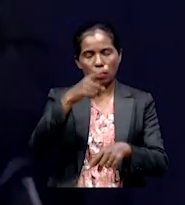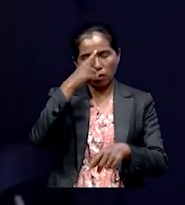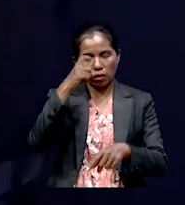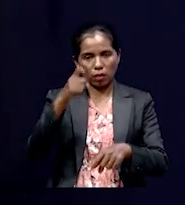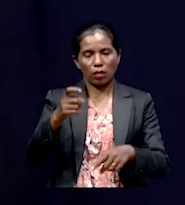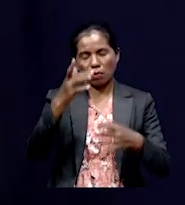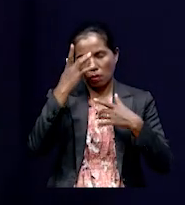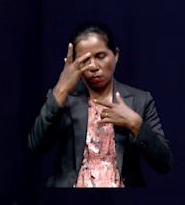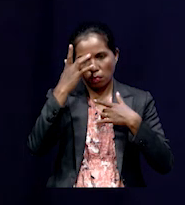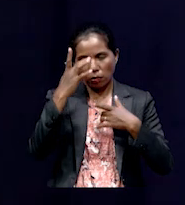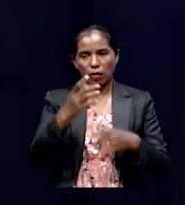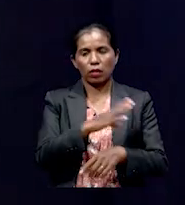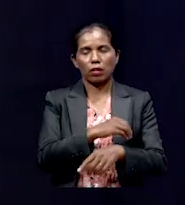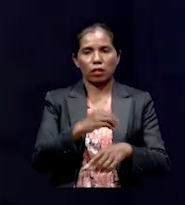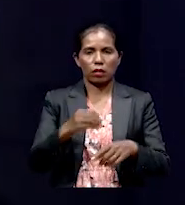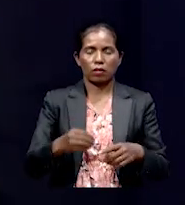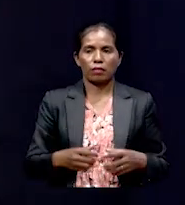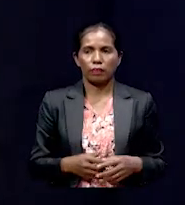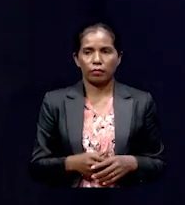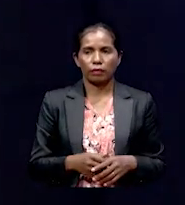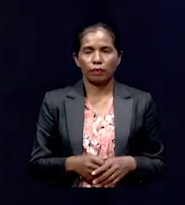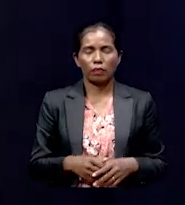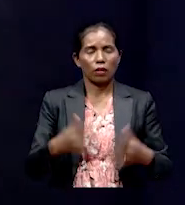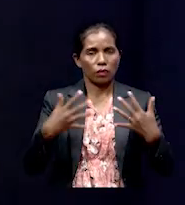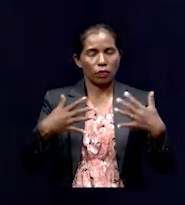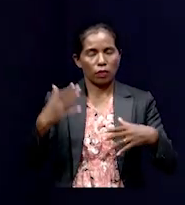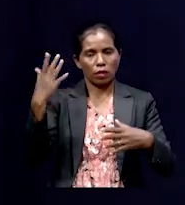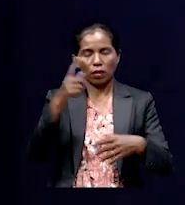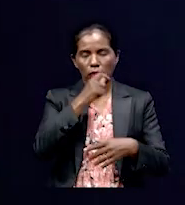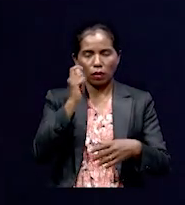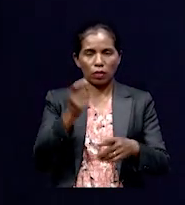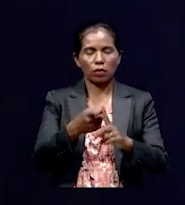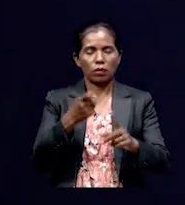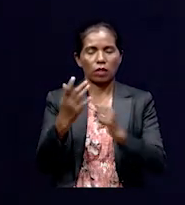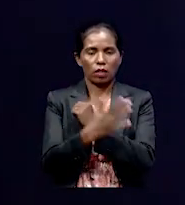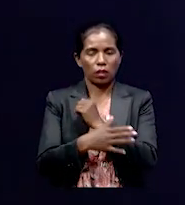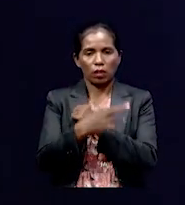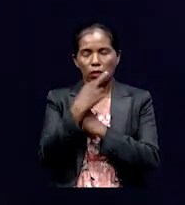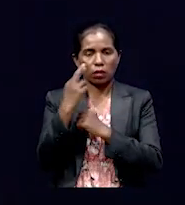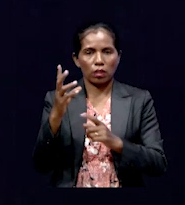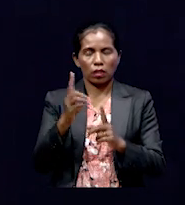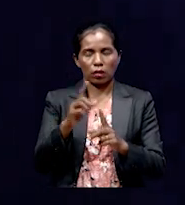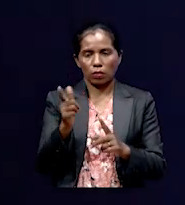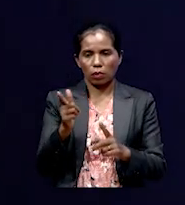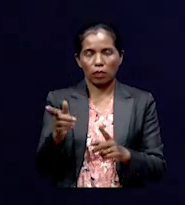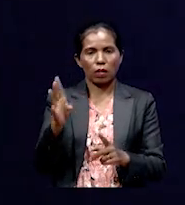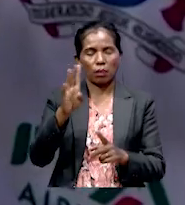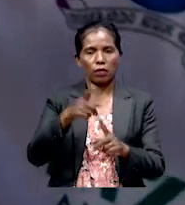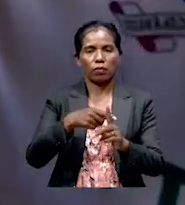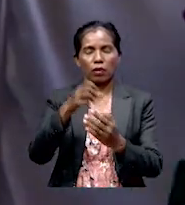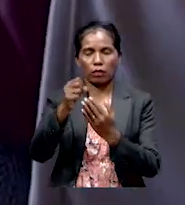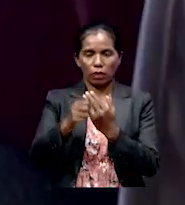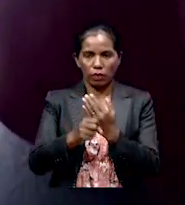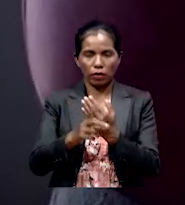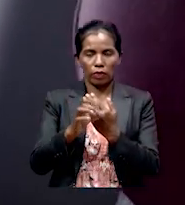sofre fratura e a entur nebe continua. Funo e a Ucrânia nebe invade Rússia e a loro lulu resinhat fulan fevereiro, no